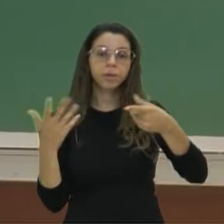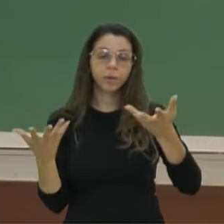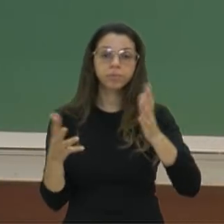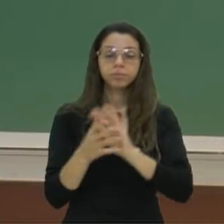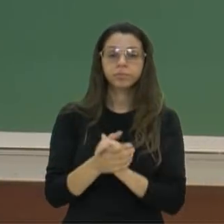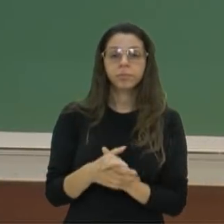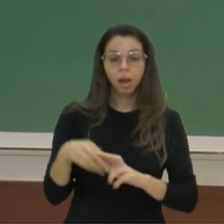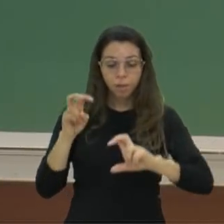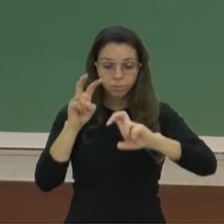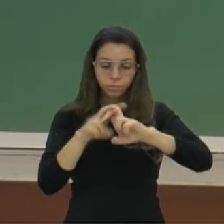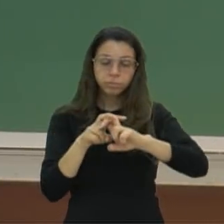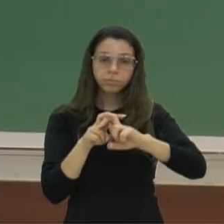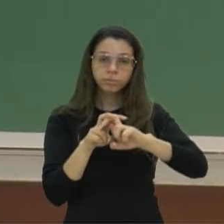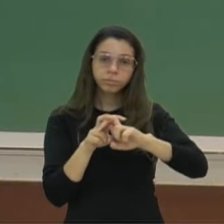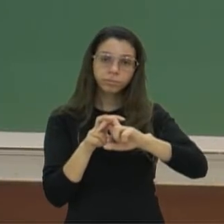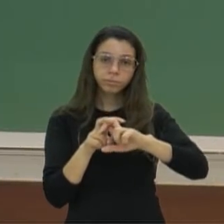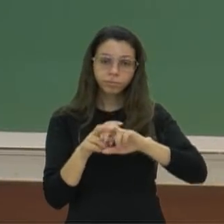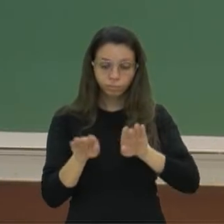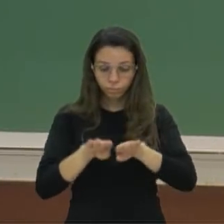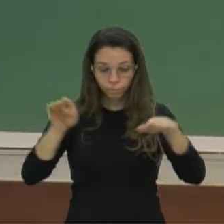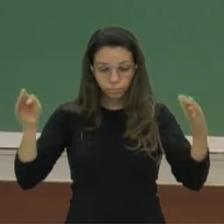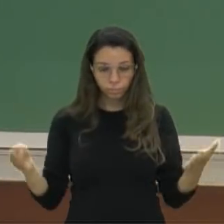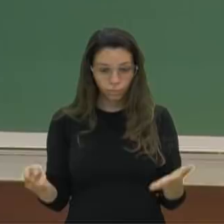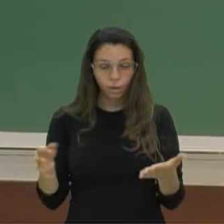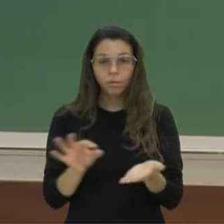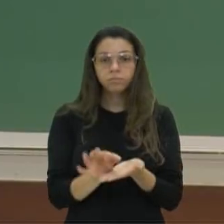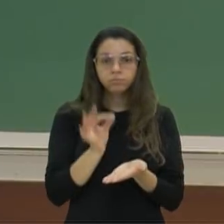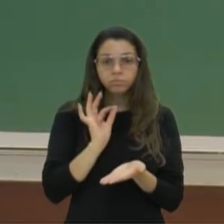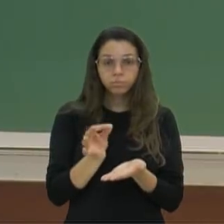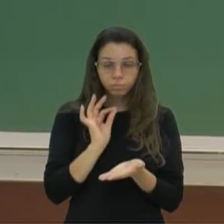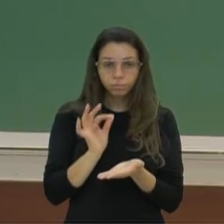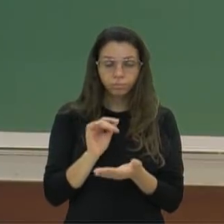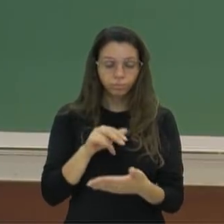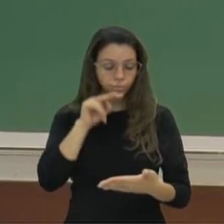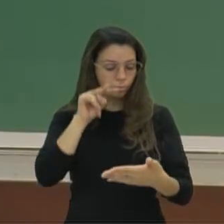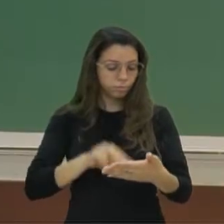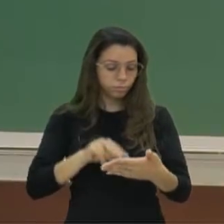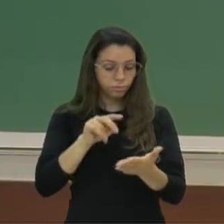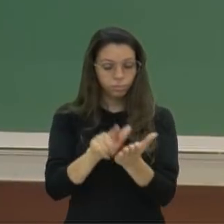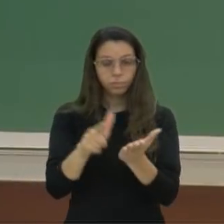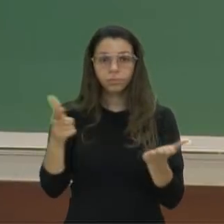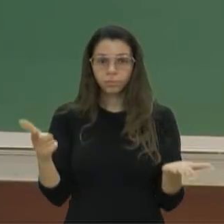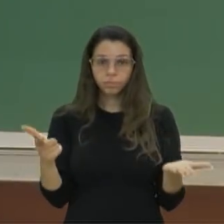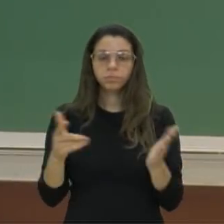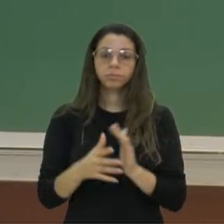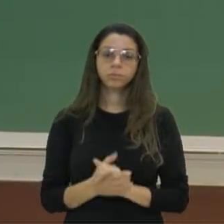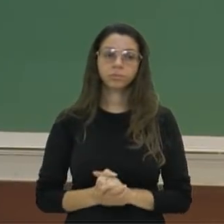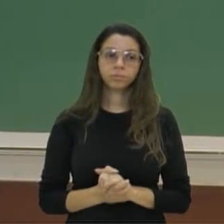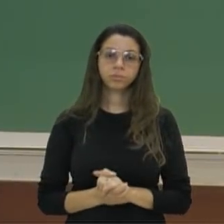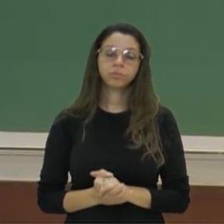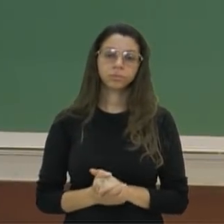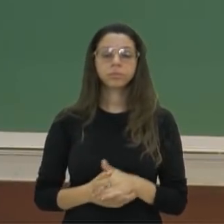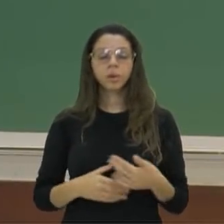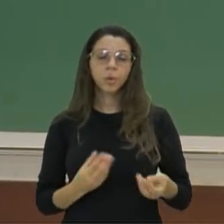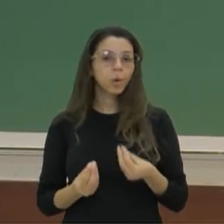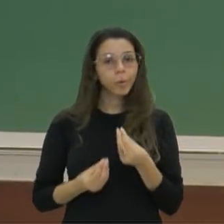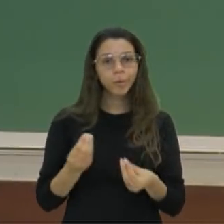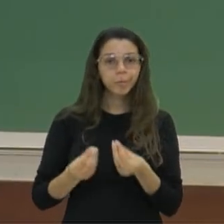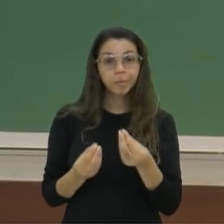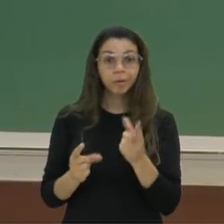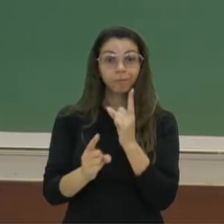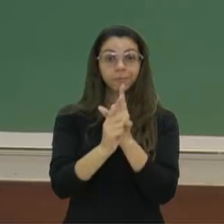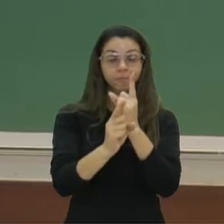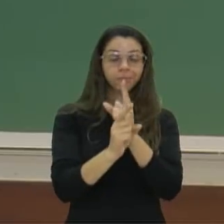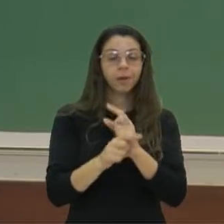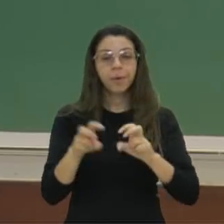pessoa sentada à mesa para tomar um café da manhã, lendo um jornal. Fabiano, como que você descobriu tudo isso?